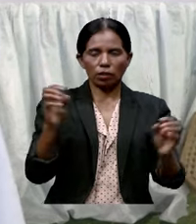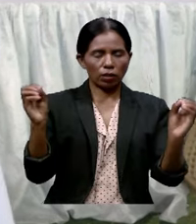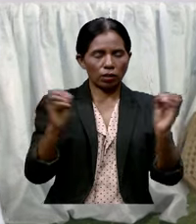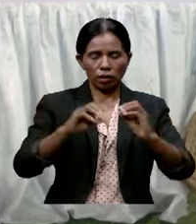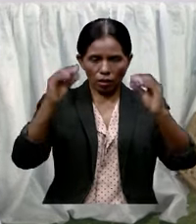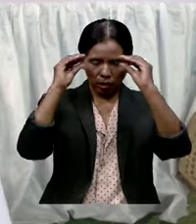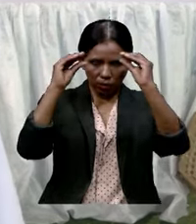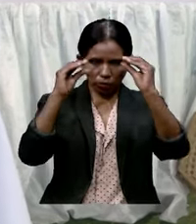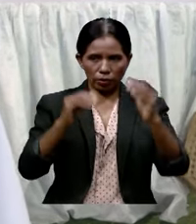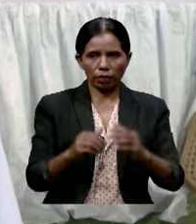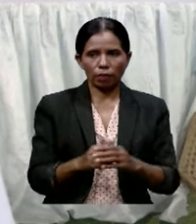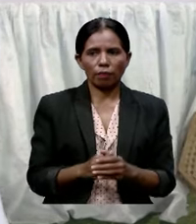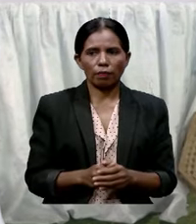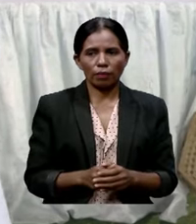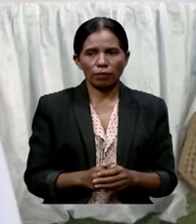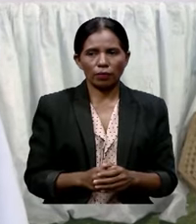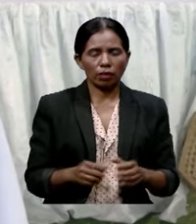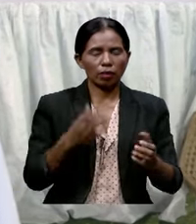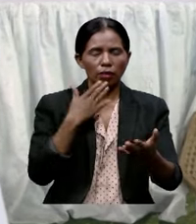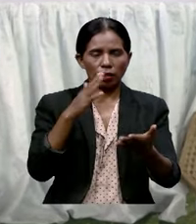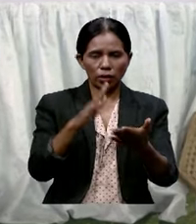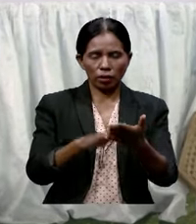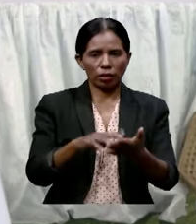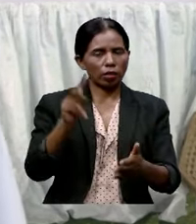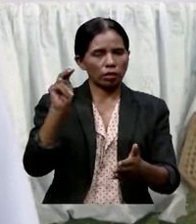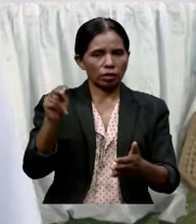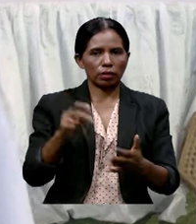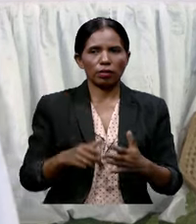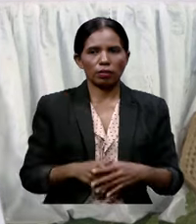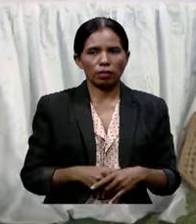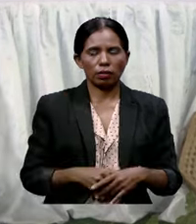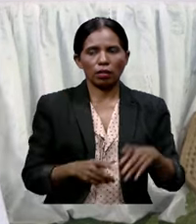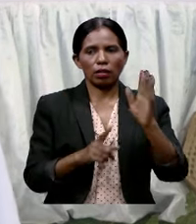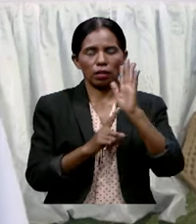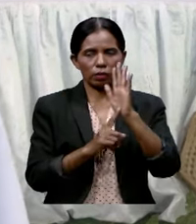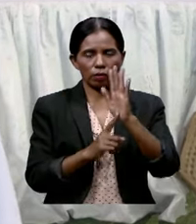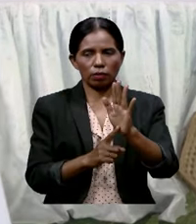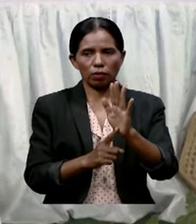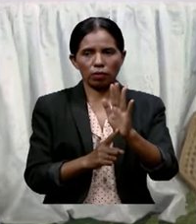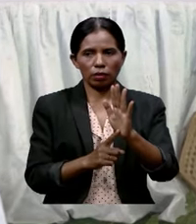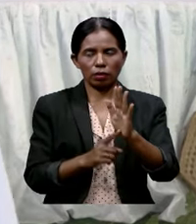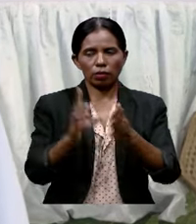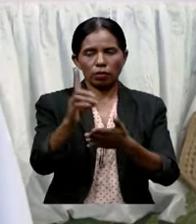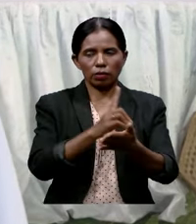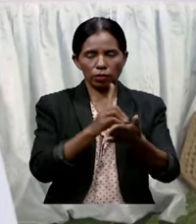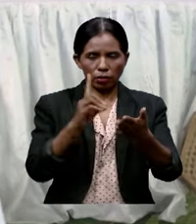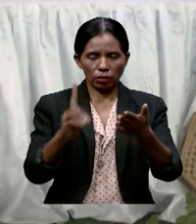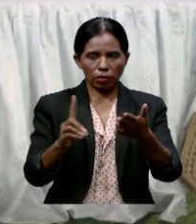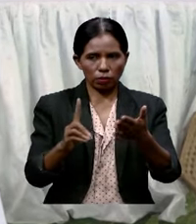educativo la dia ki nia hatudu diskriminasaun